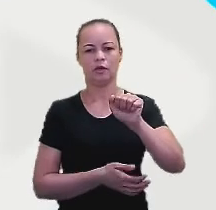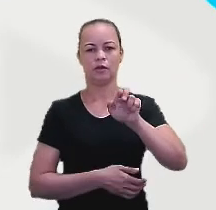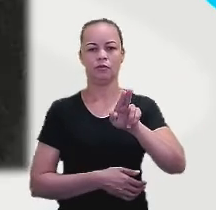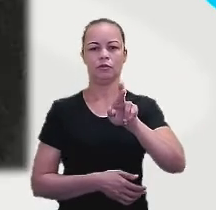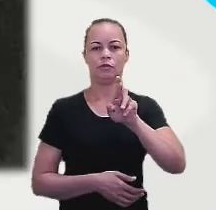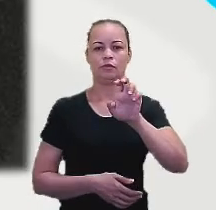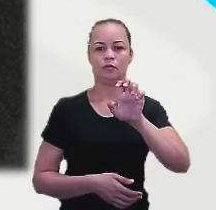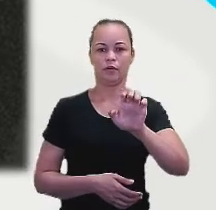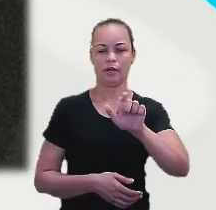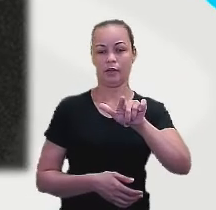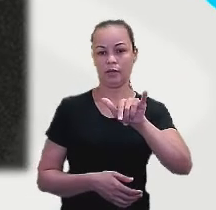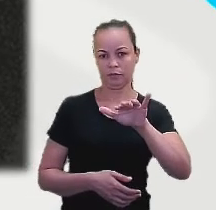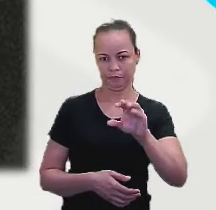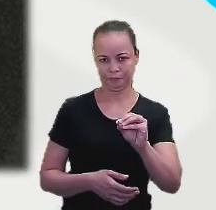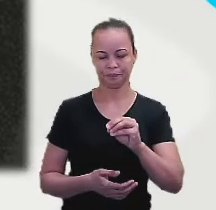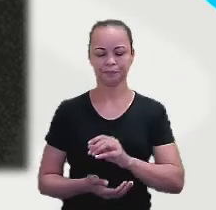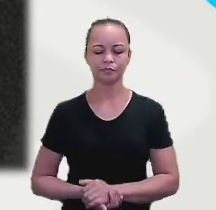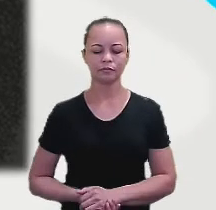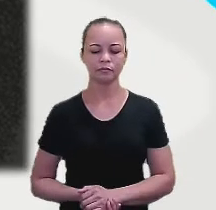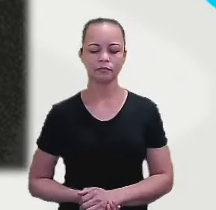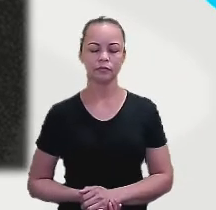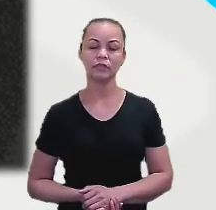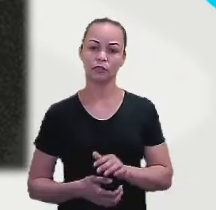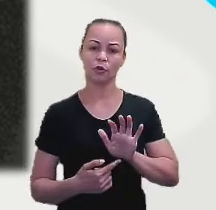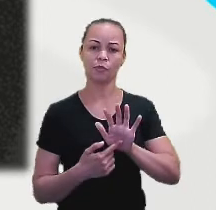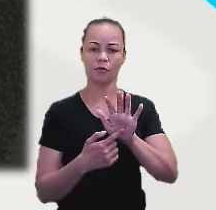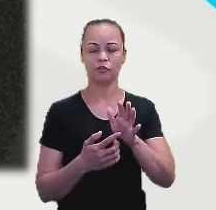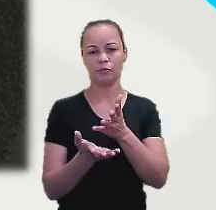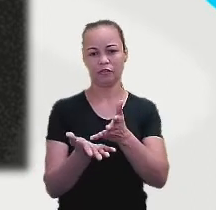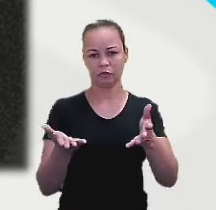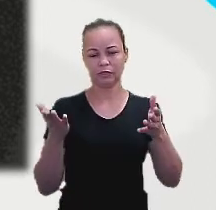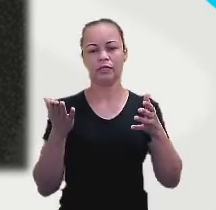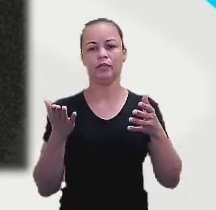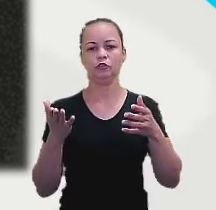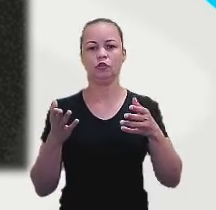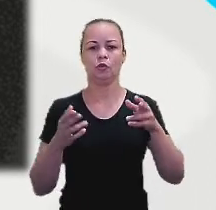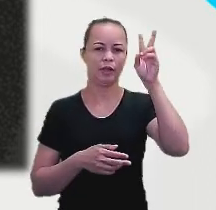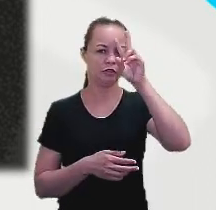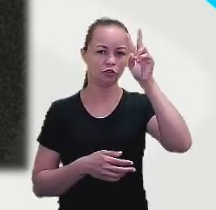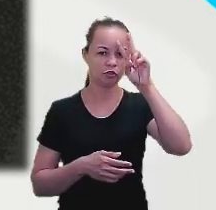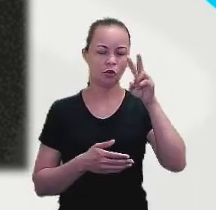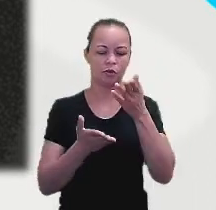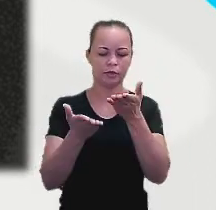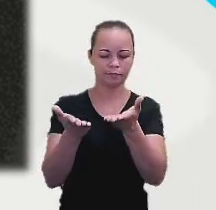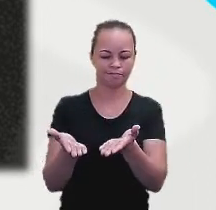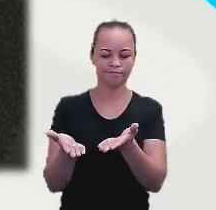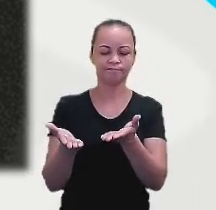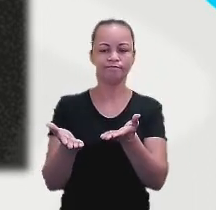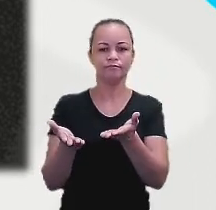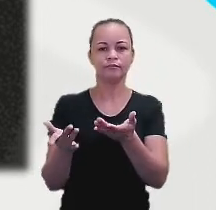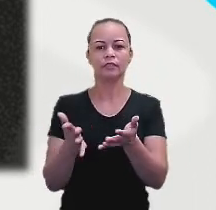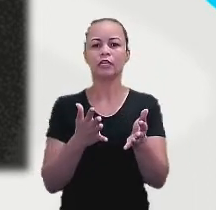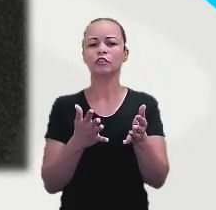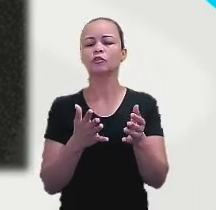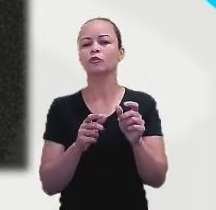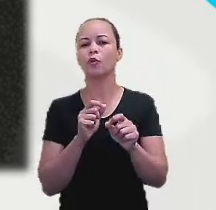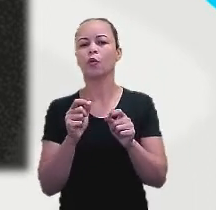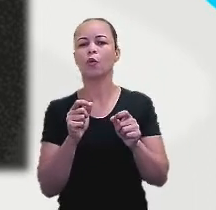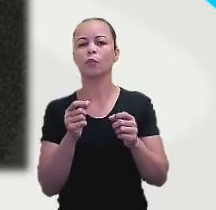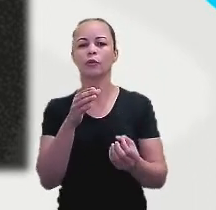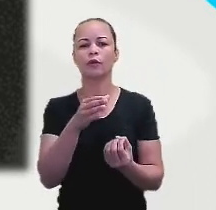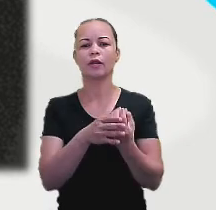gente, por isso que eu trouxe aí um pouco dessa biografia desse grande homem que criou aí o dicionário,